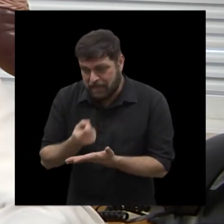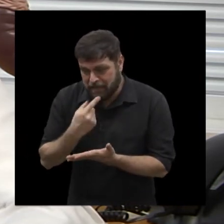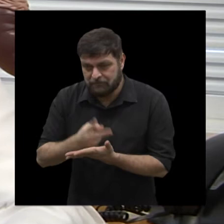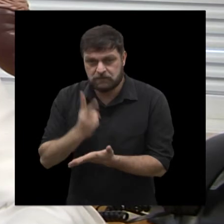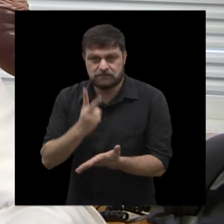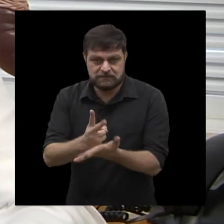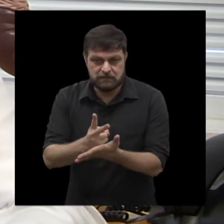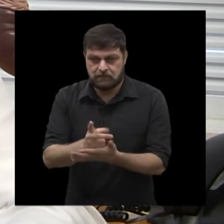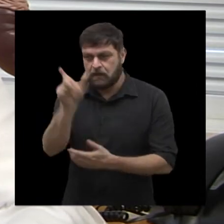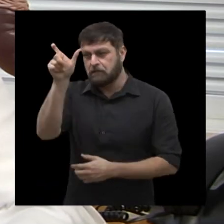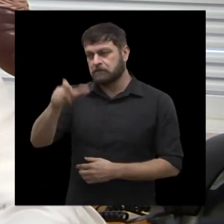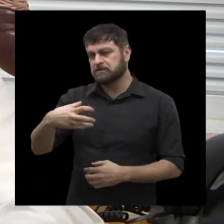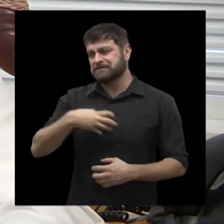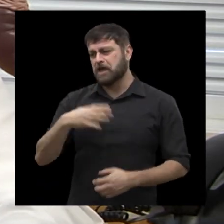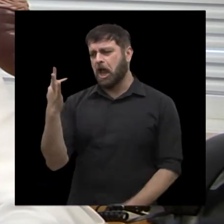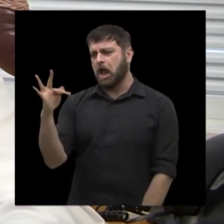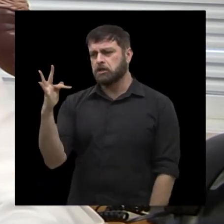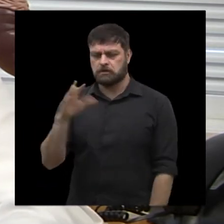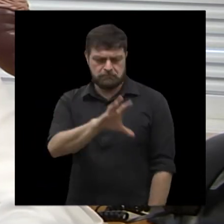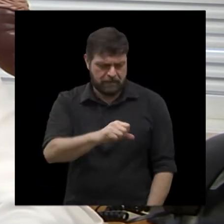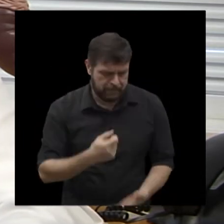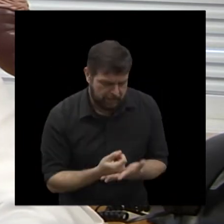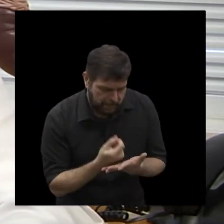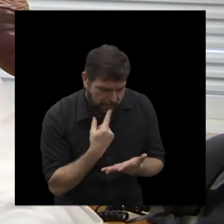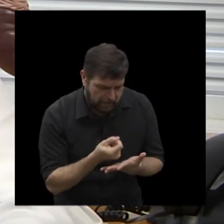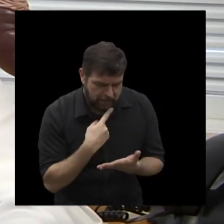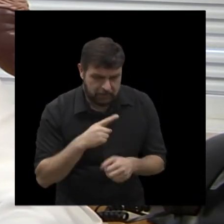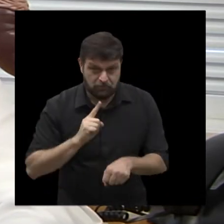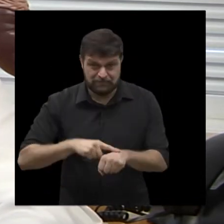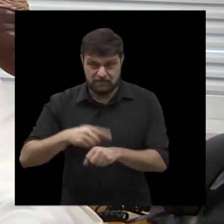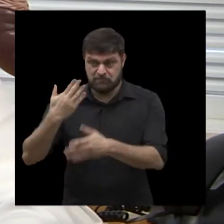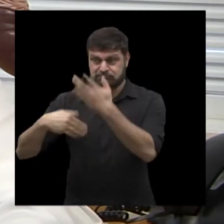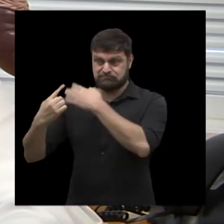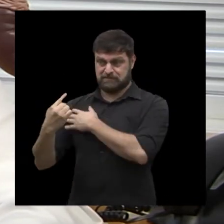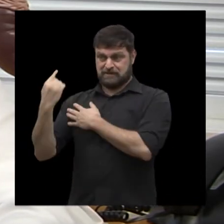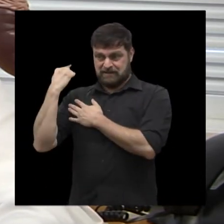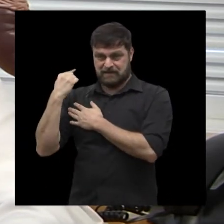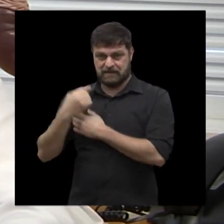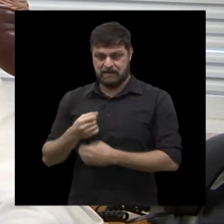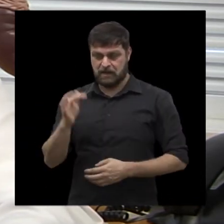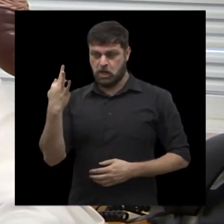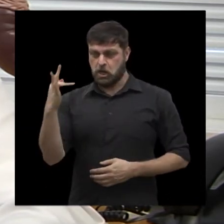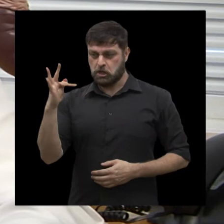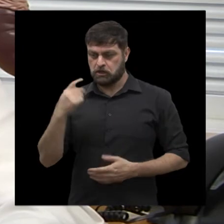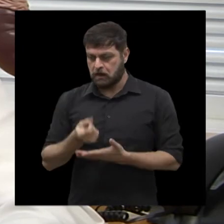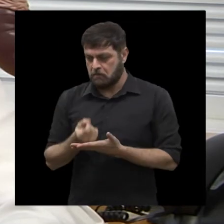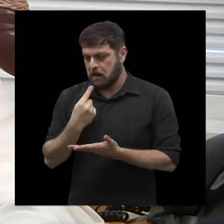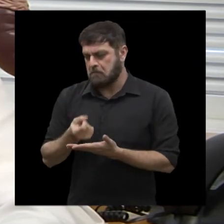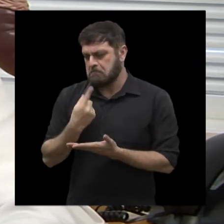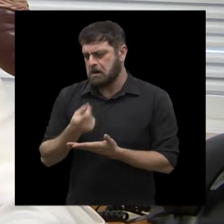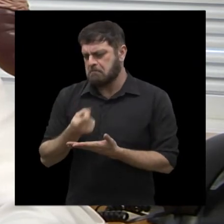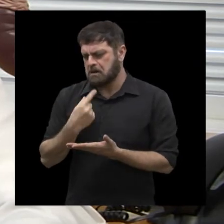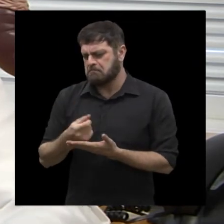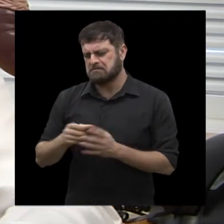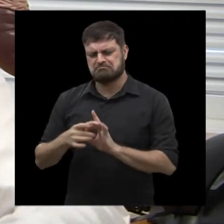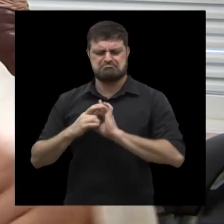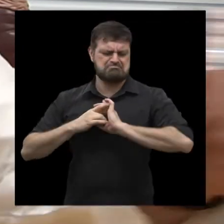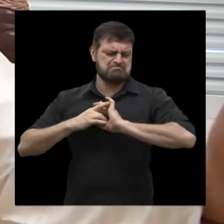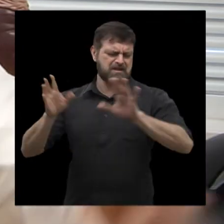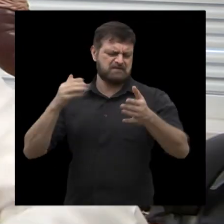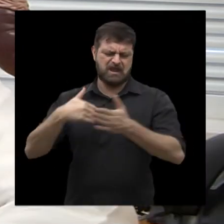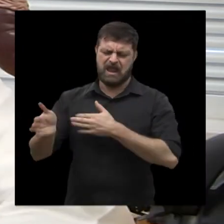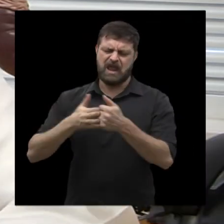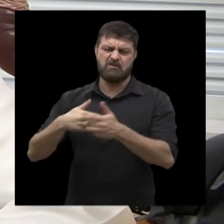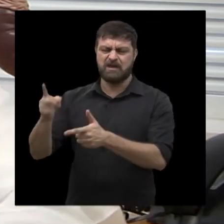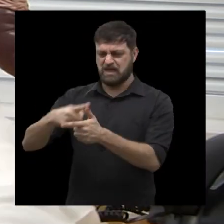como anti-inflamatório, por exemplo, né? Teve uma época que o uso de anti-inflamatório era discriminado, qualquer coisinha,